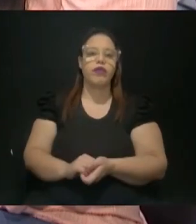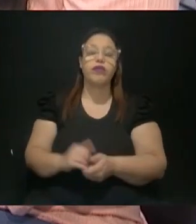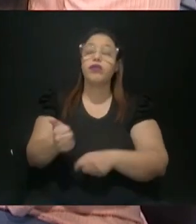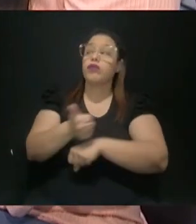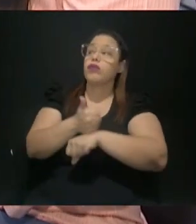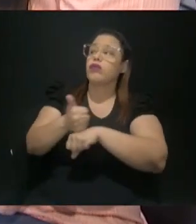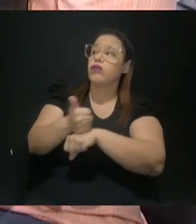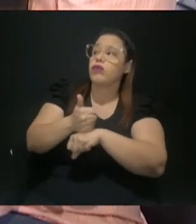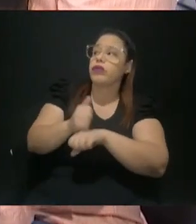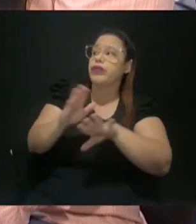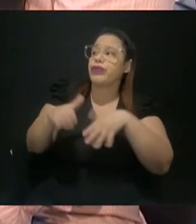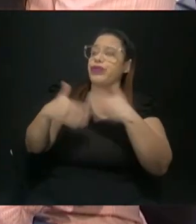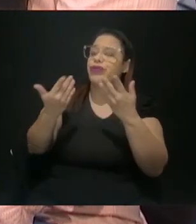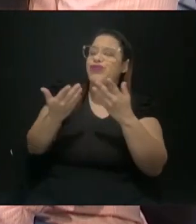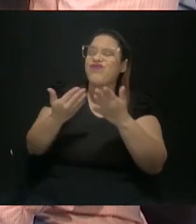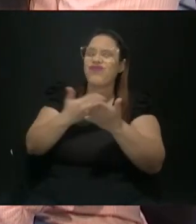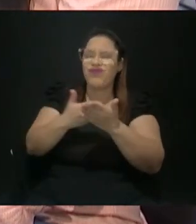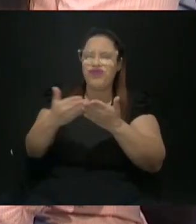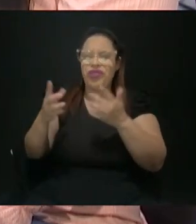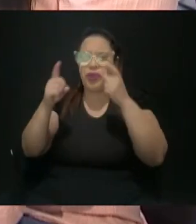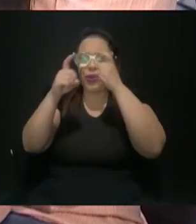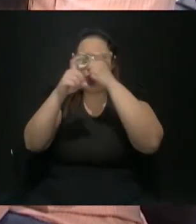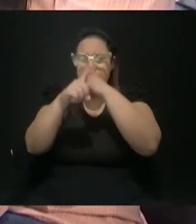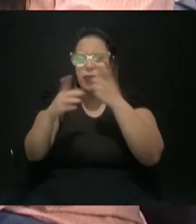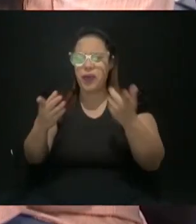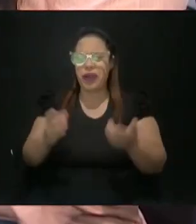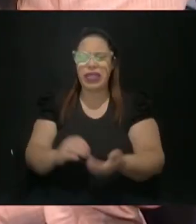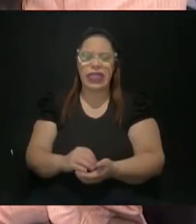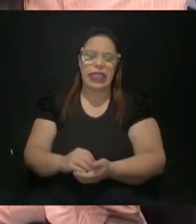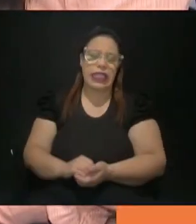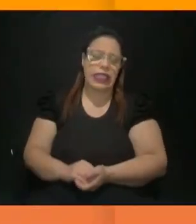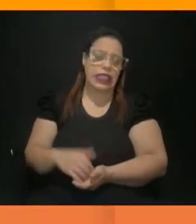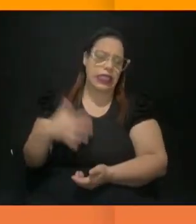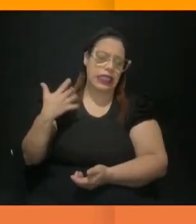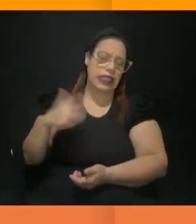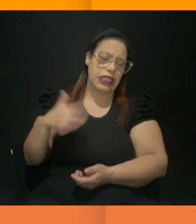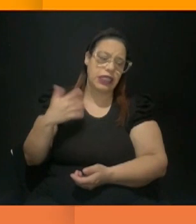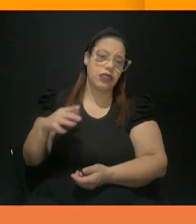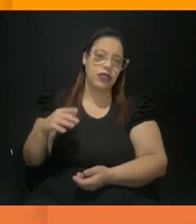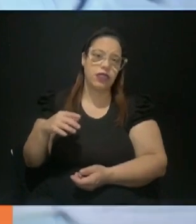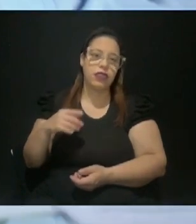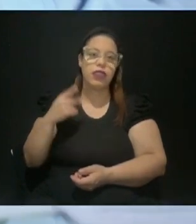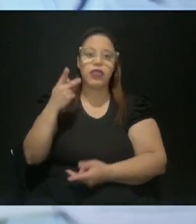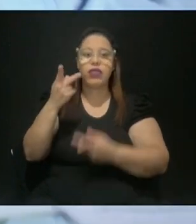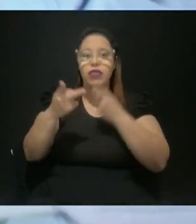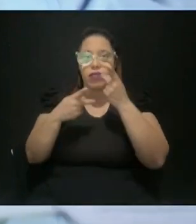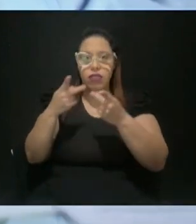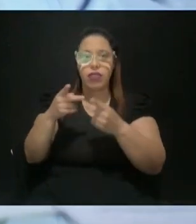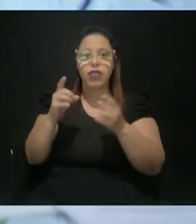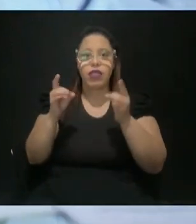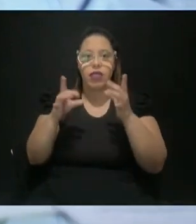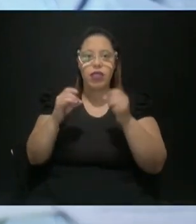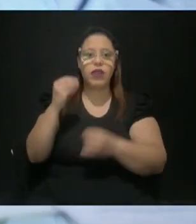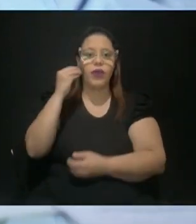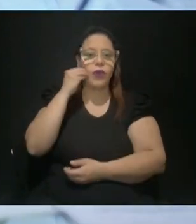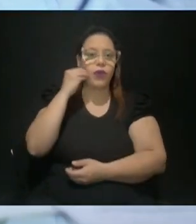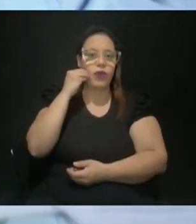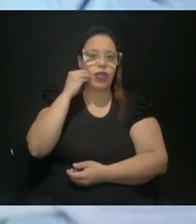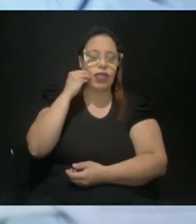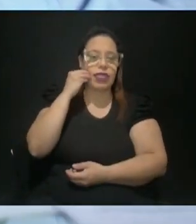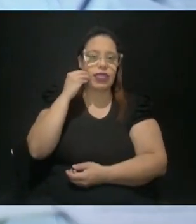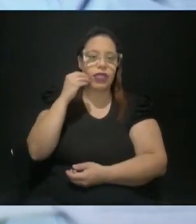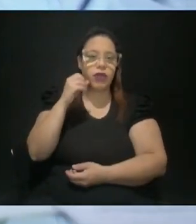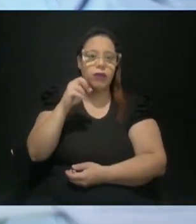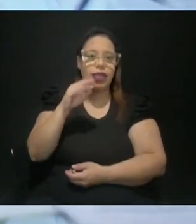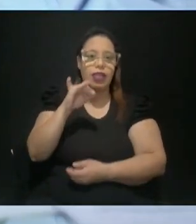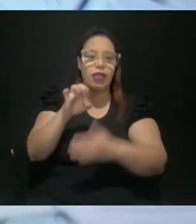maior desafio? O maior desafio, o que eu chamo, dentro da minha experiência, é a missão crítica, né, nas empresas que trabalham,